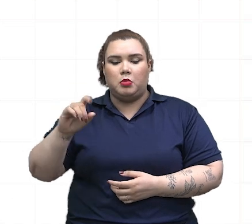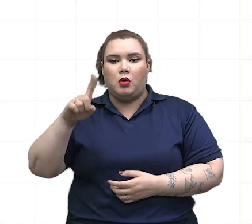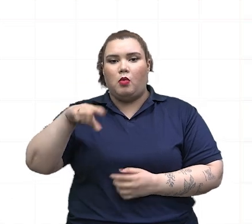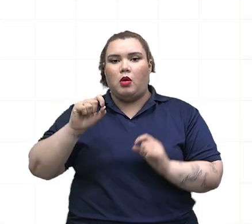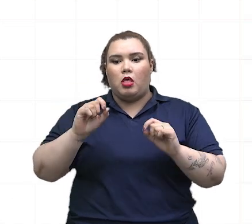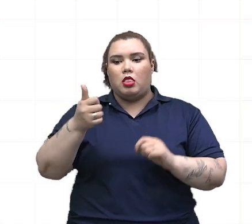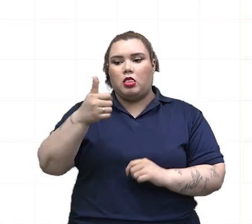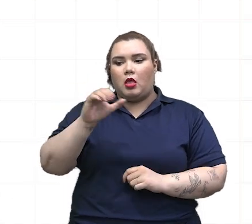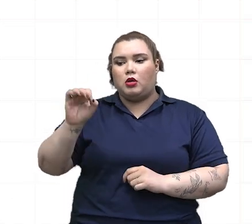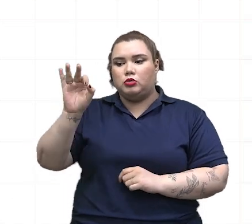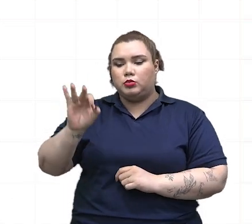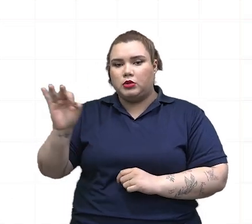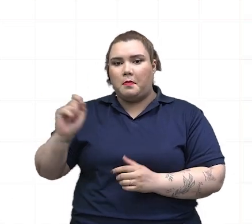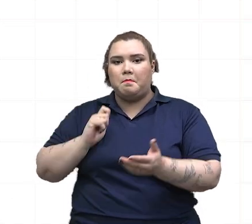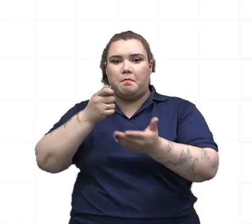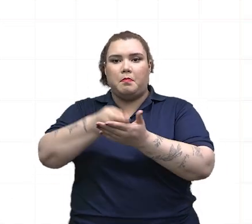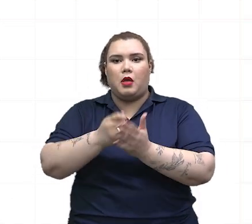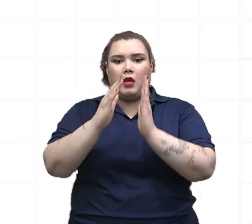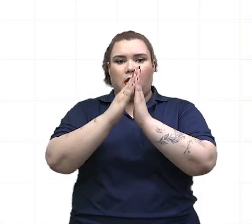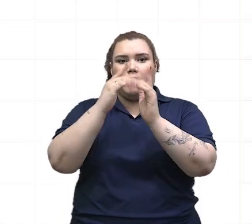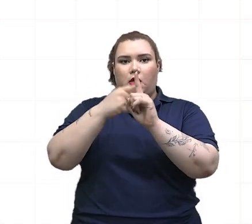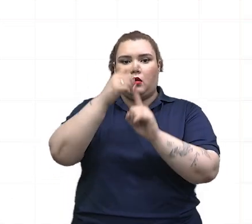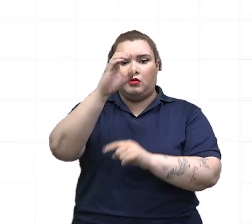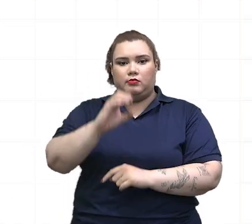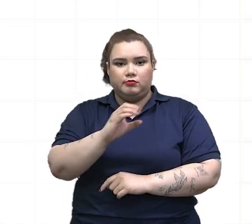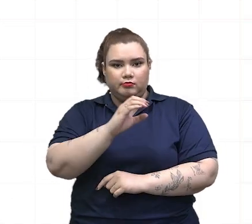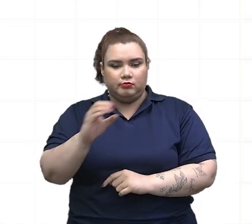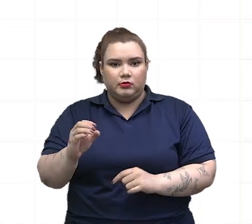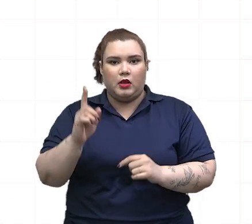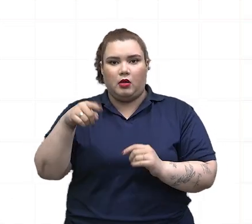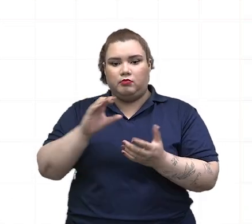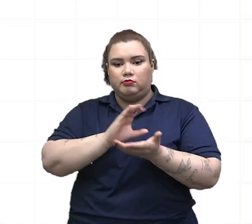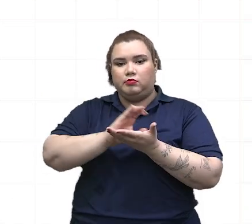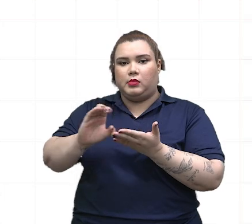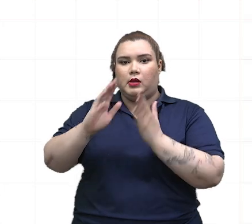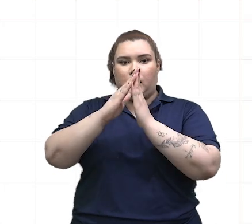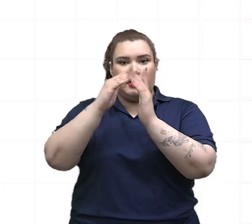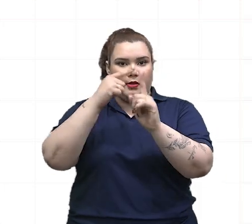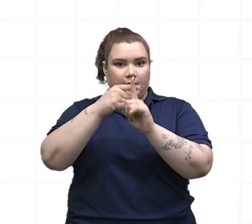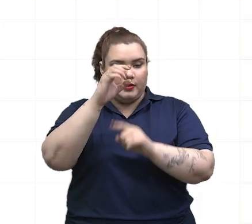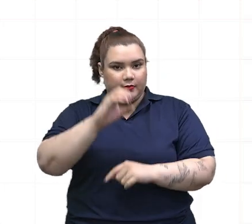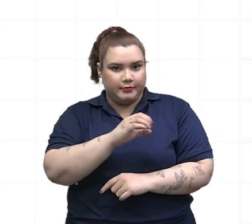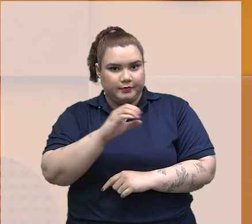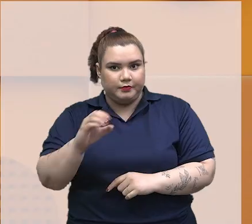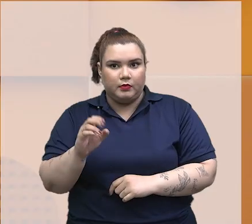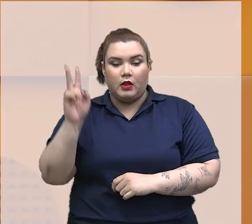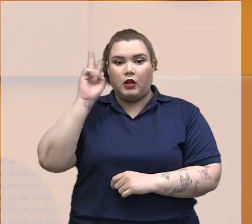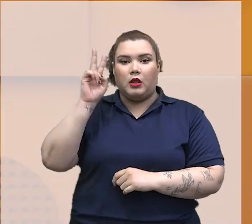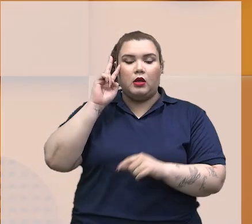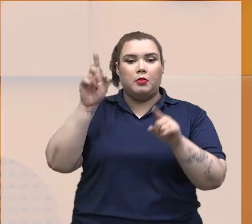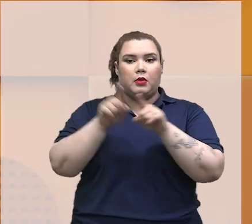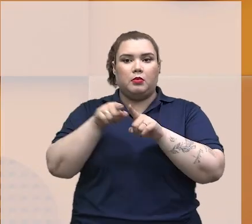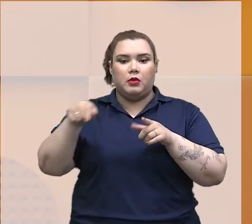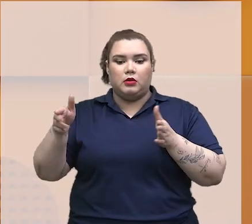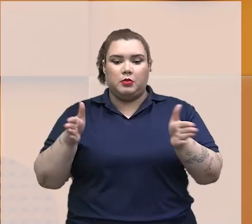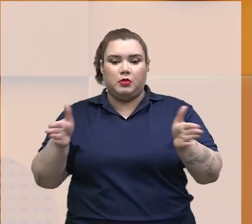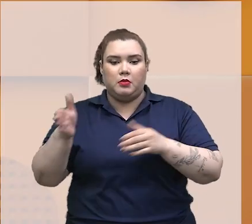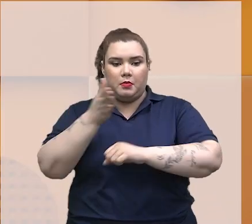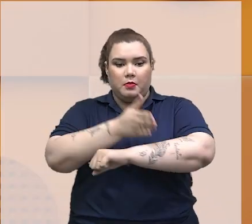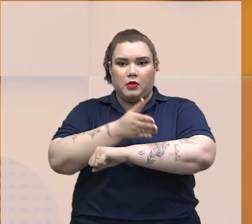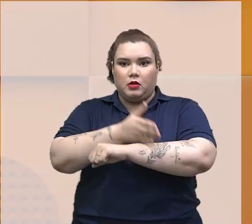da produção do servo, né? Era então para a igreja. Lembra também que nessa Idade Média nós temos